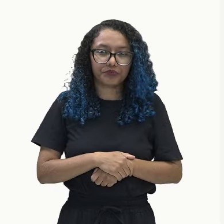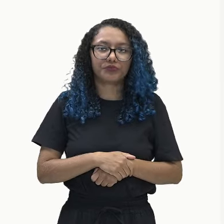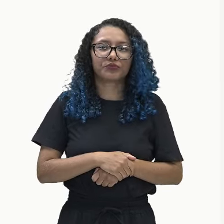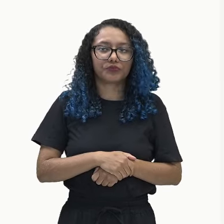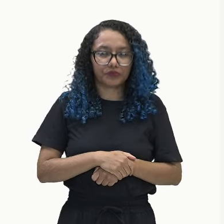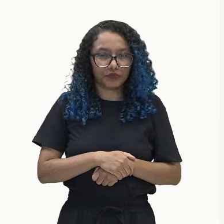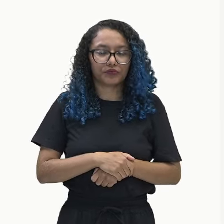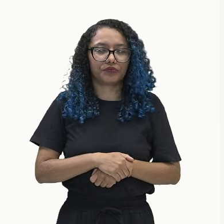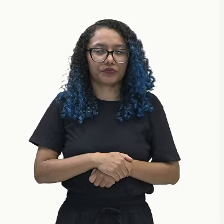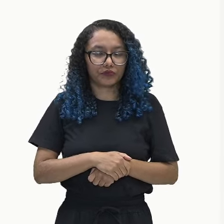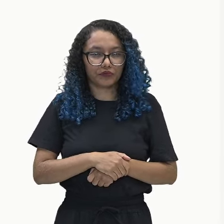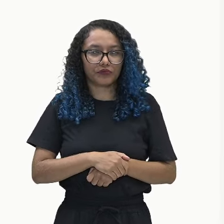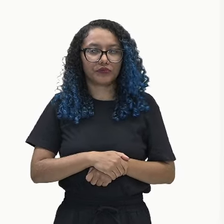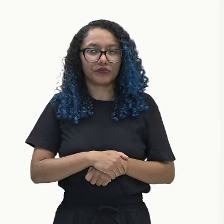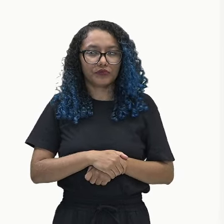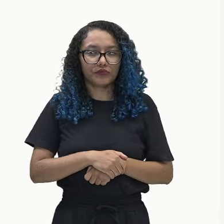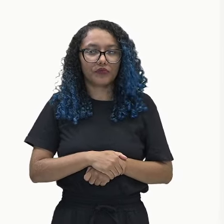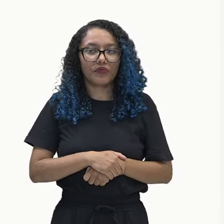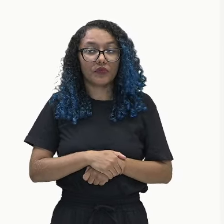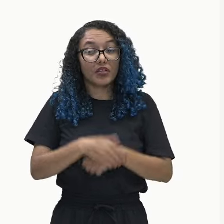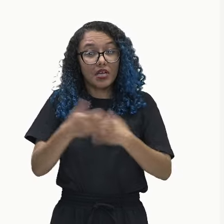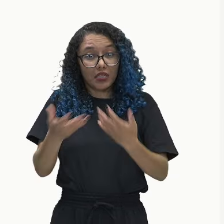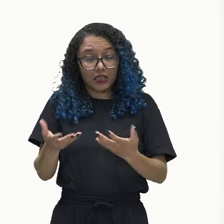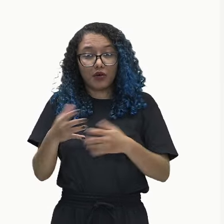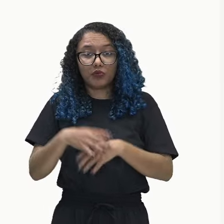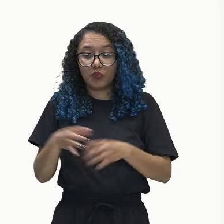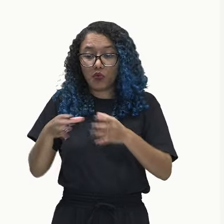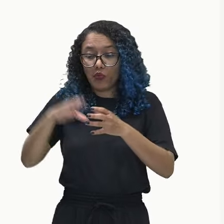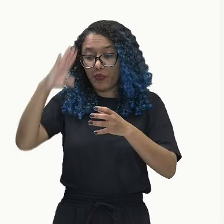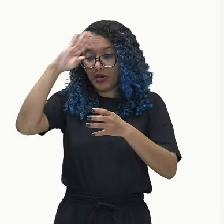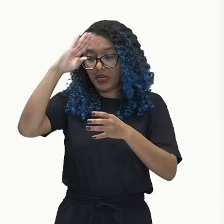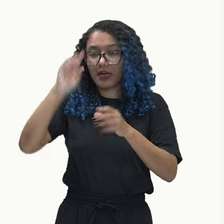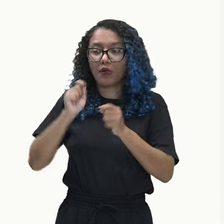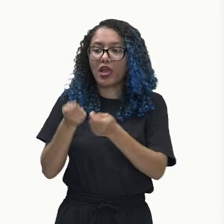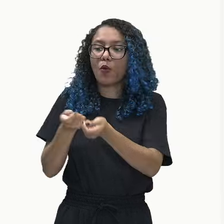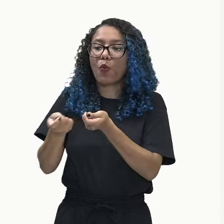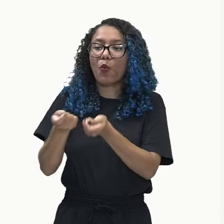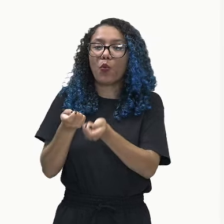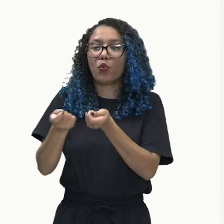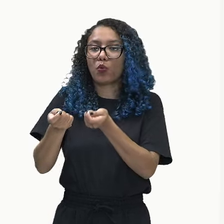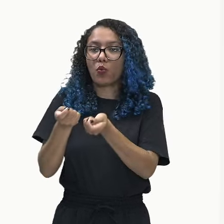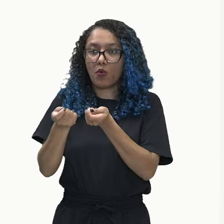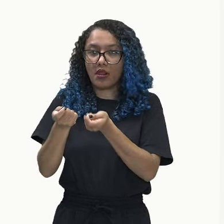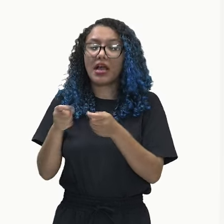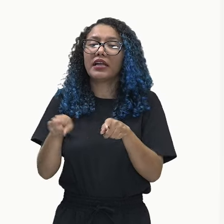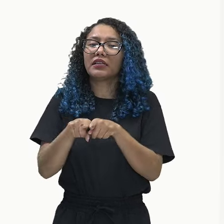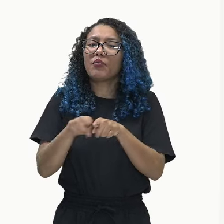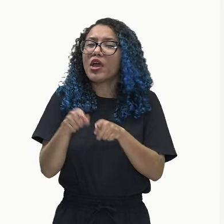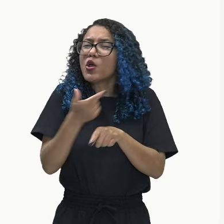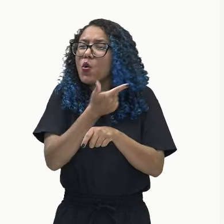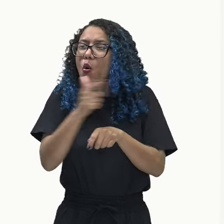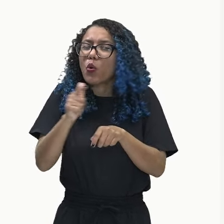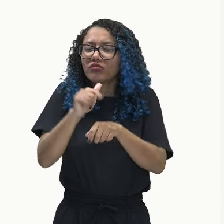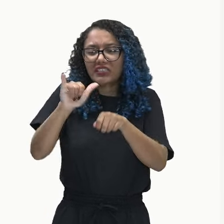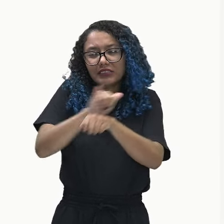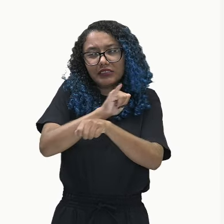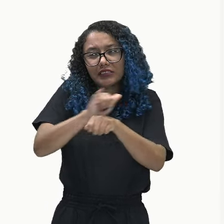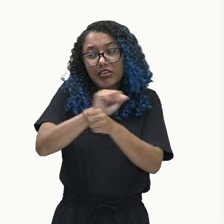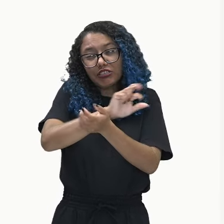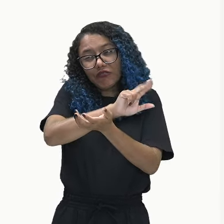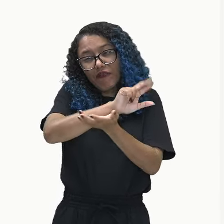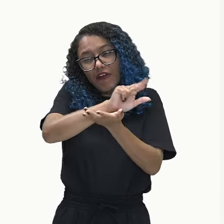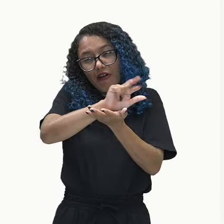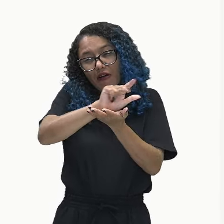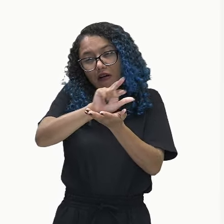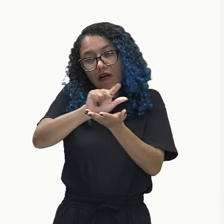que asseguravam essa Pax Romana e também um conjunto de mecanismos, galera. Esses